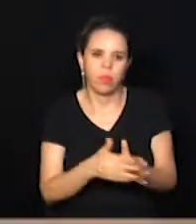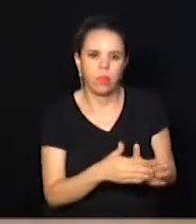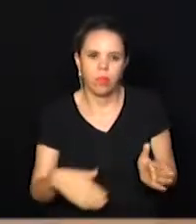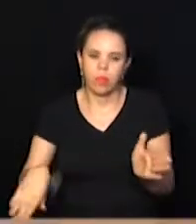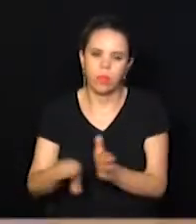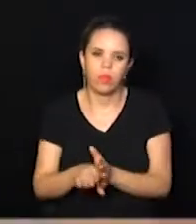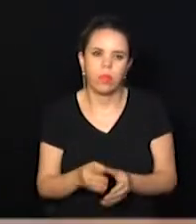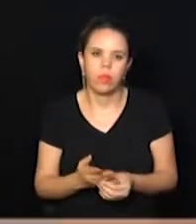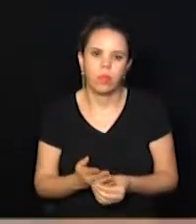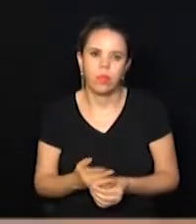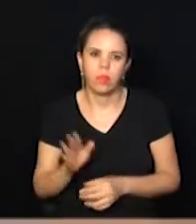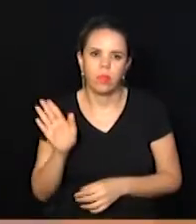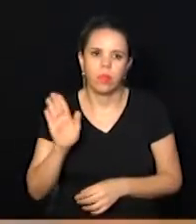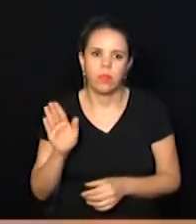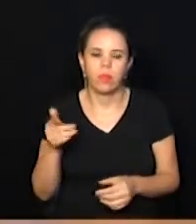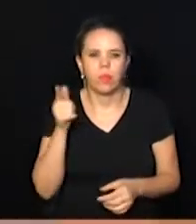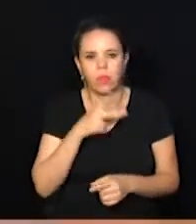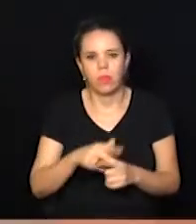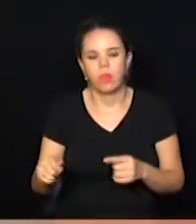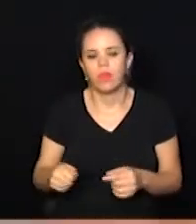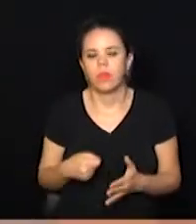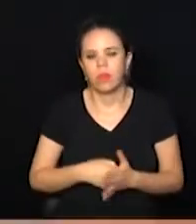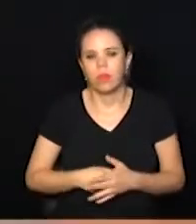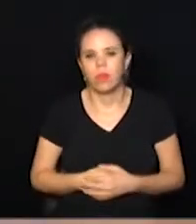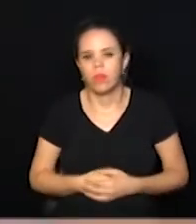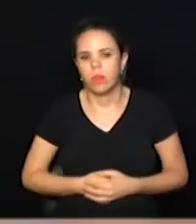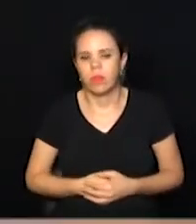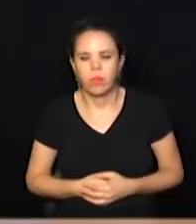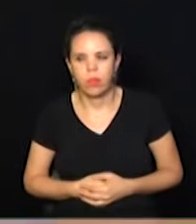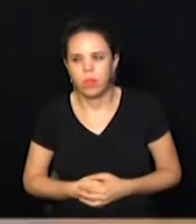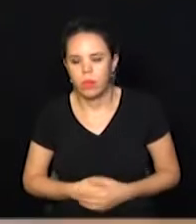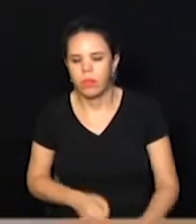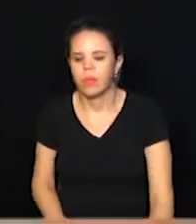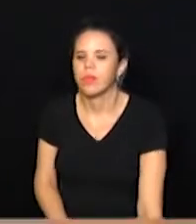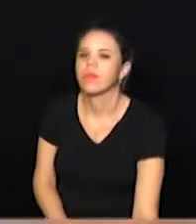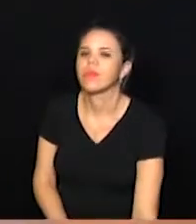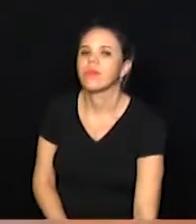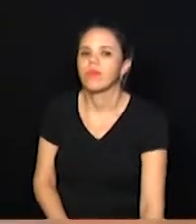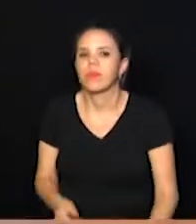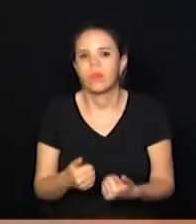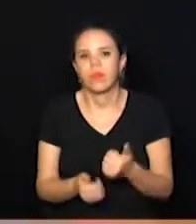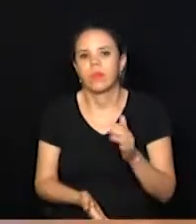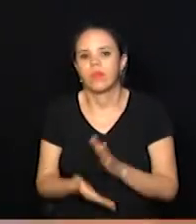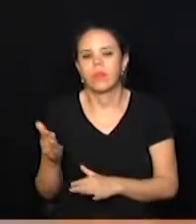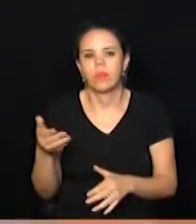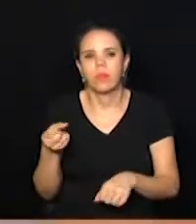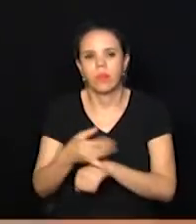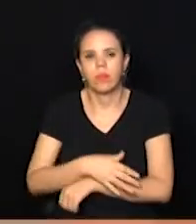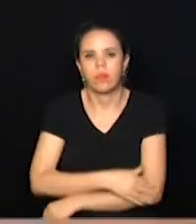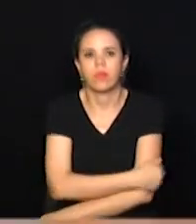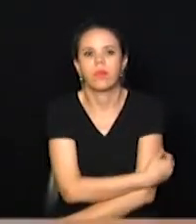chegar às eleições, vencer essa batalha, né, daquele ônibus que saía muitas vezes de madrugada